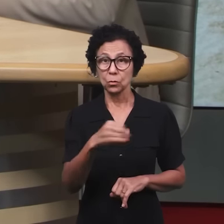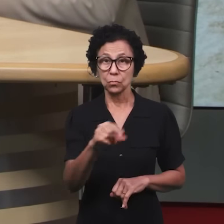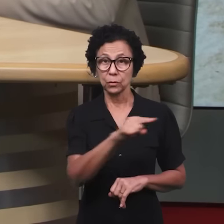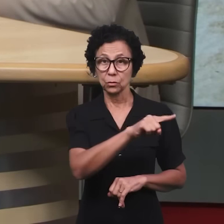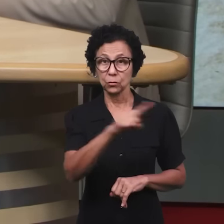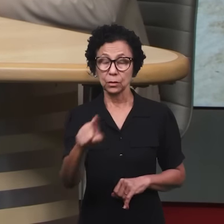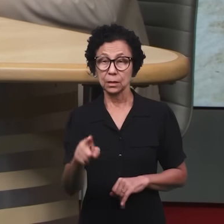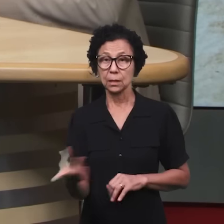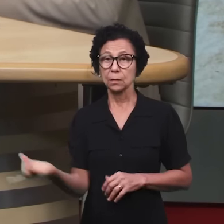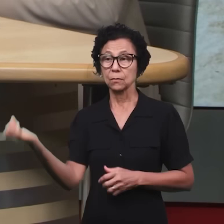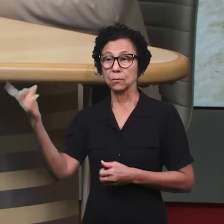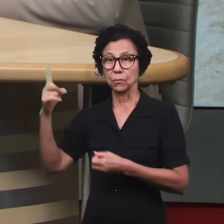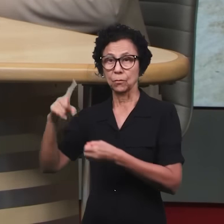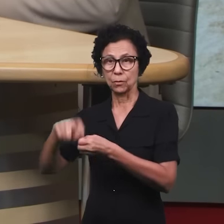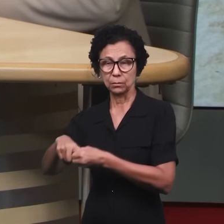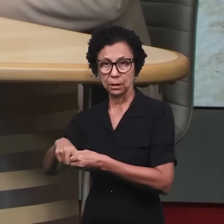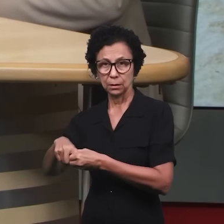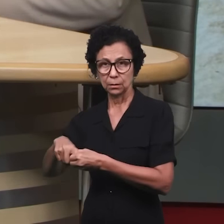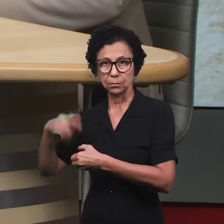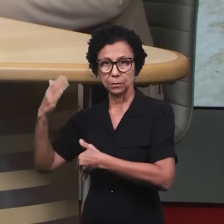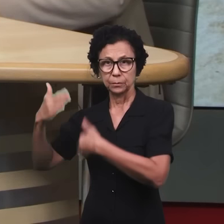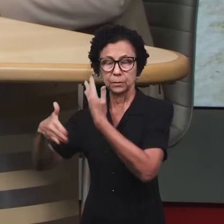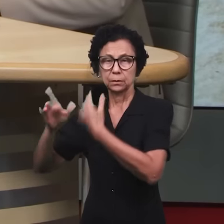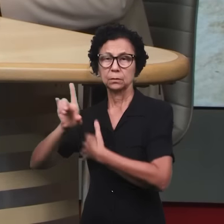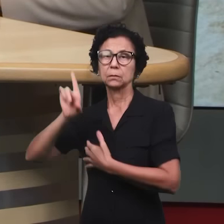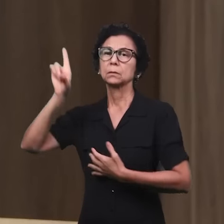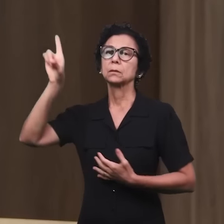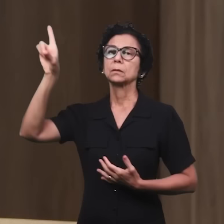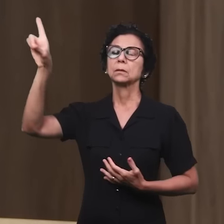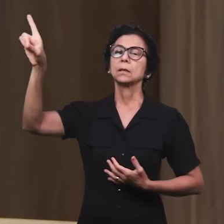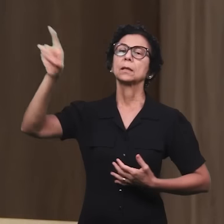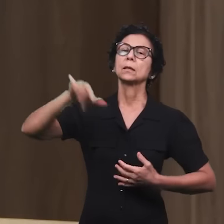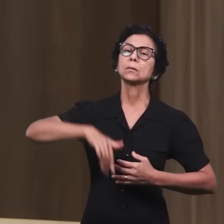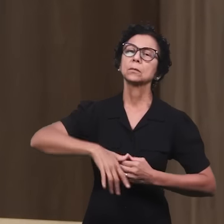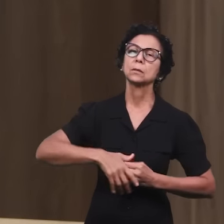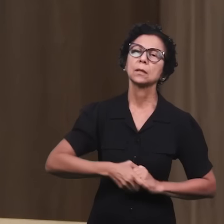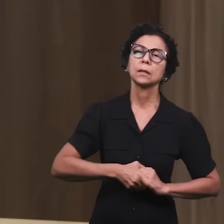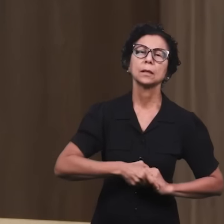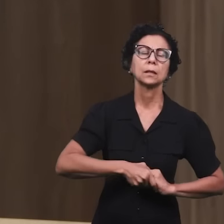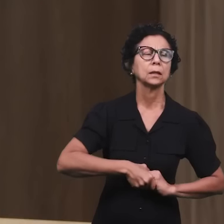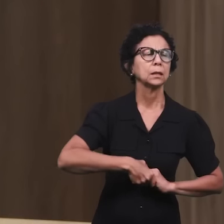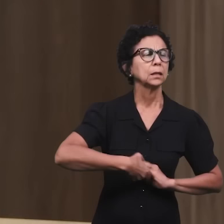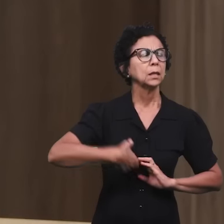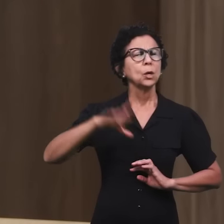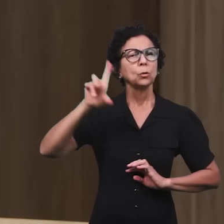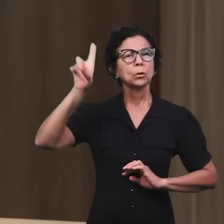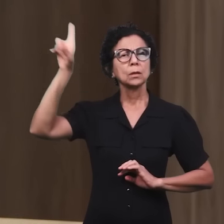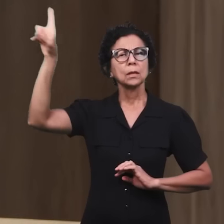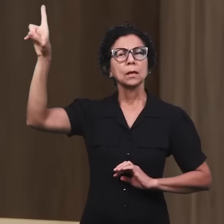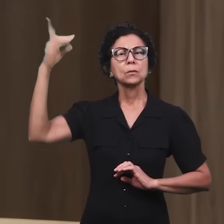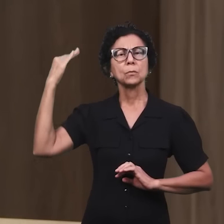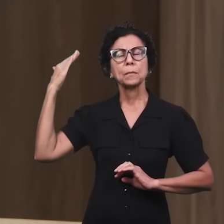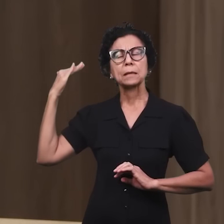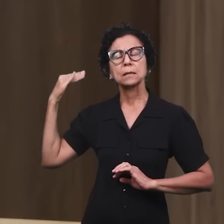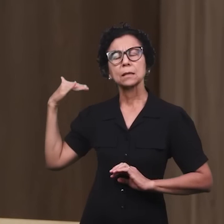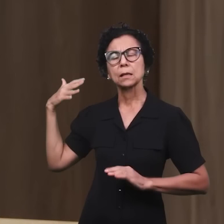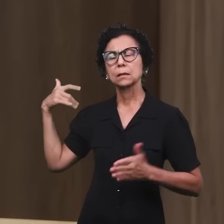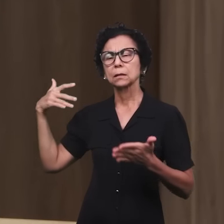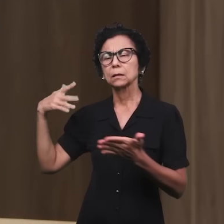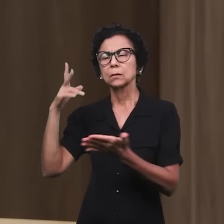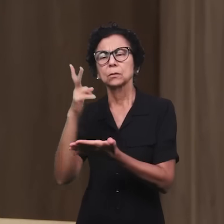Amém. Voltarão do cativeiro. Então, o Deus de Raquel, o Deus da viúva de Naim, porque às